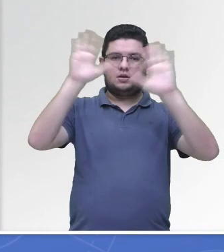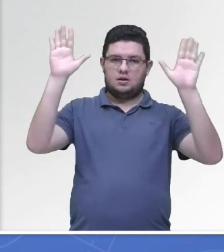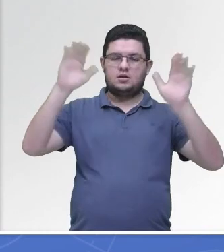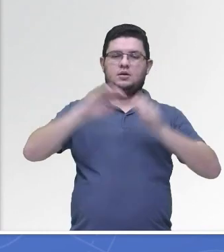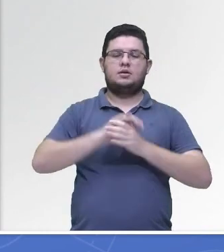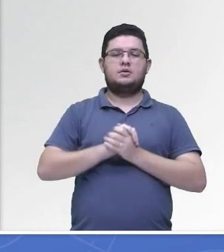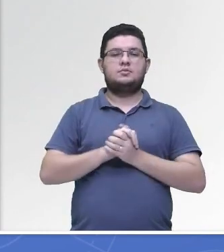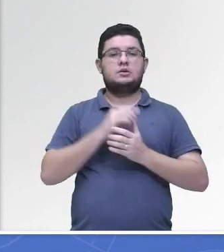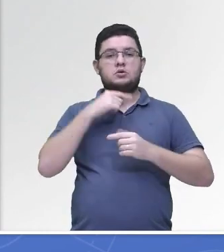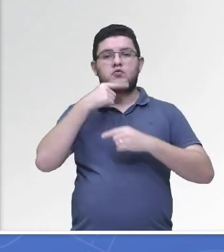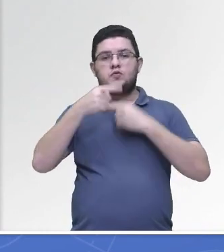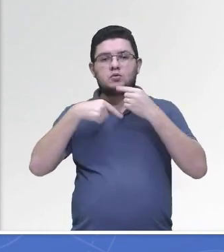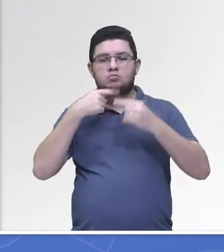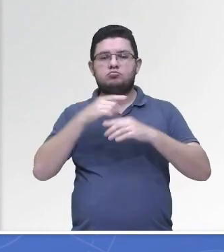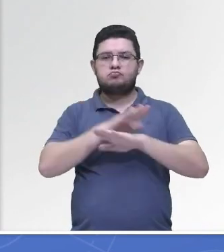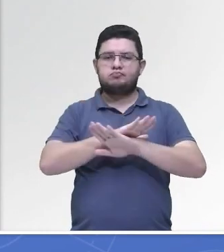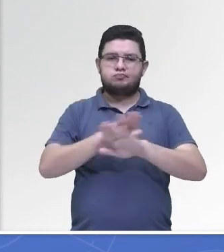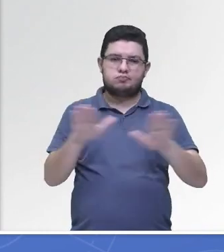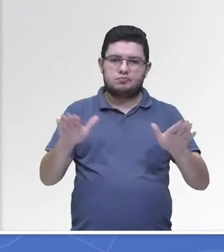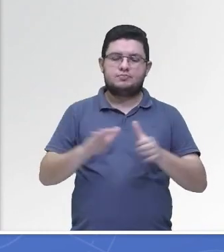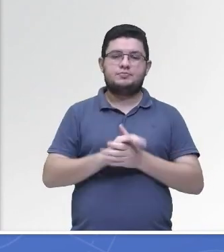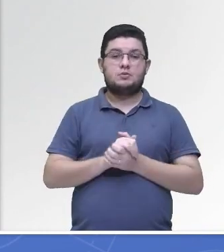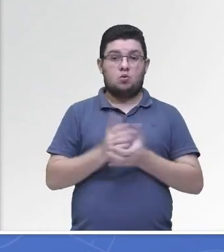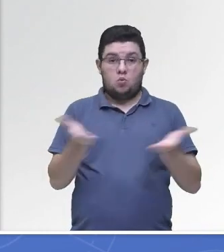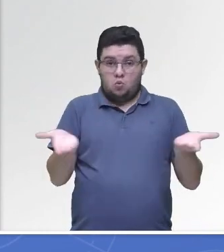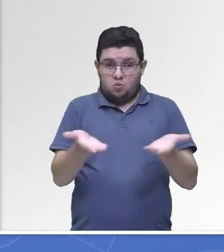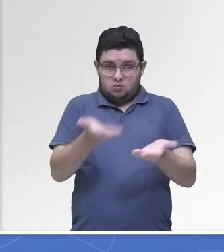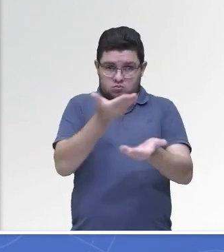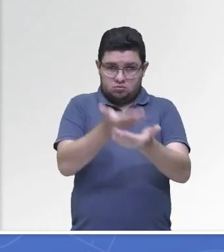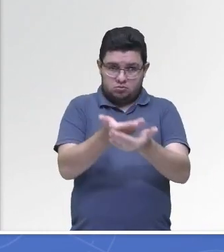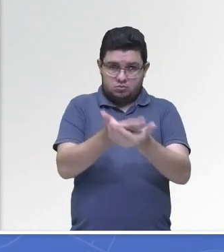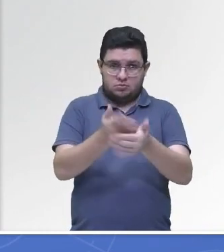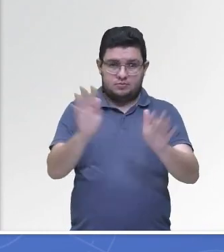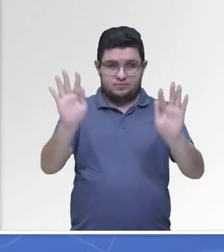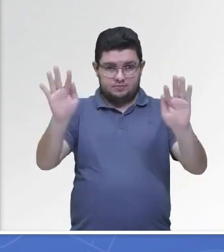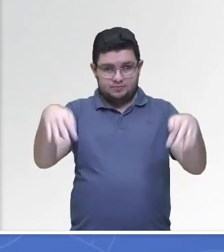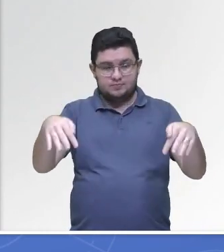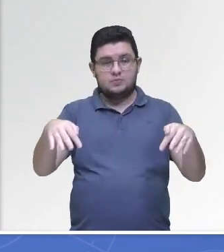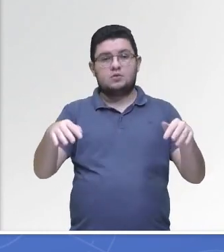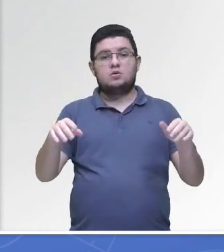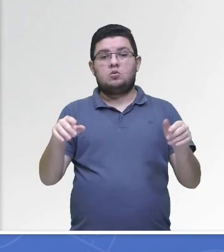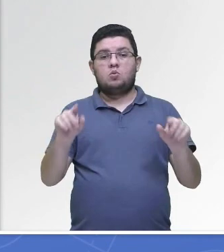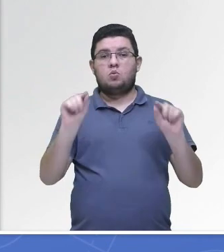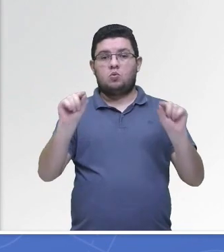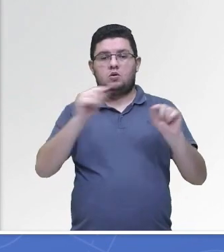direitinho, tirado todas as suas dúvidas. Encerramos por aqui o nosso Praticando de hoje, do